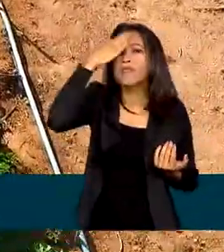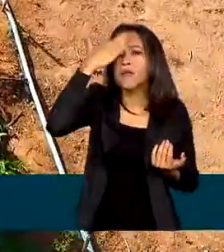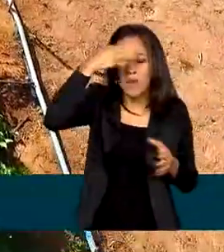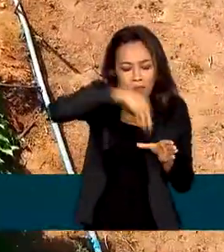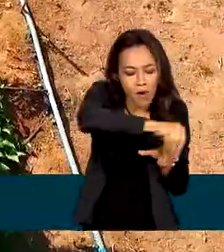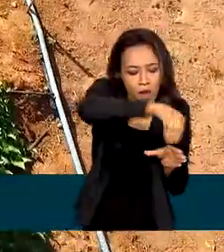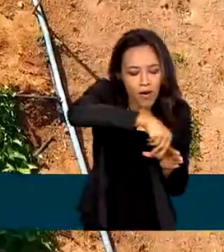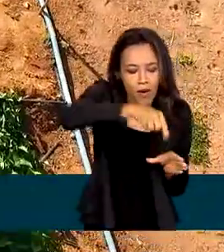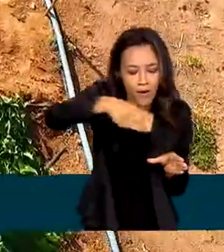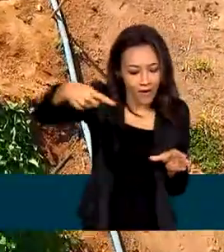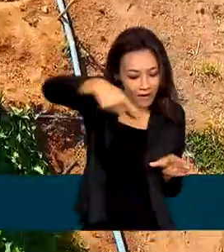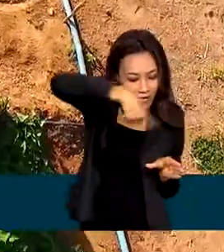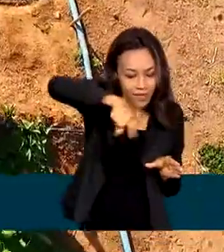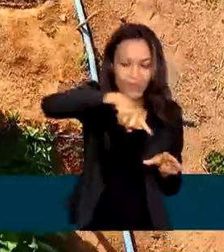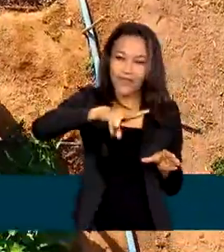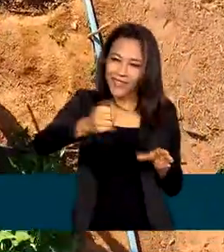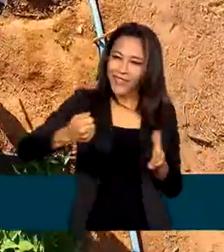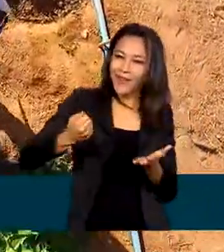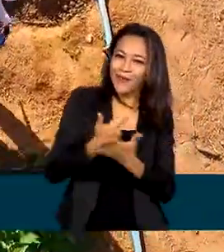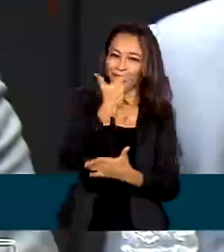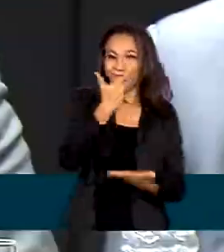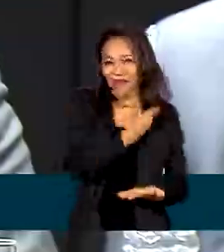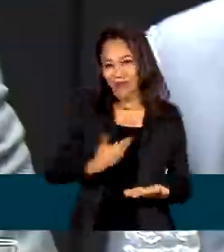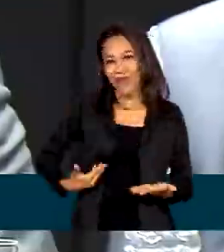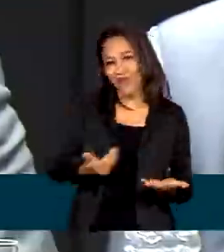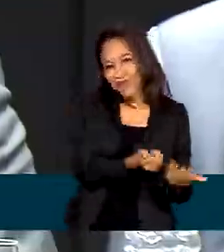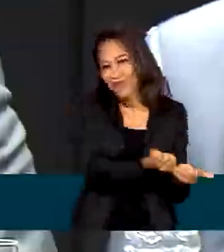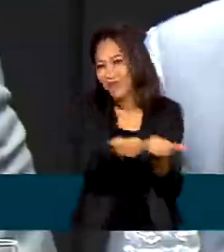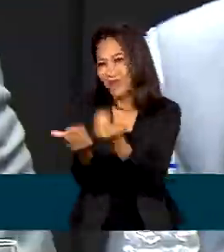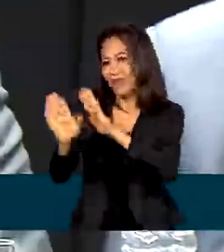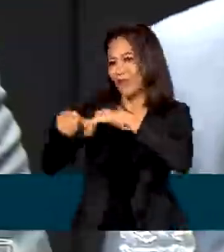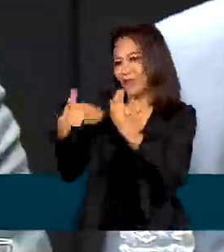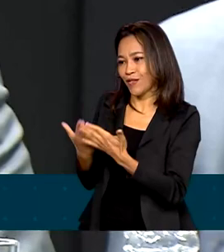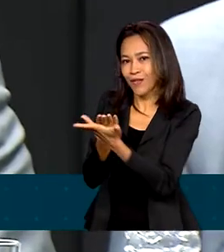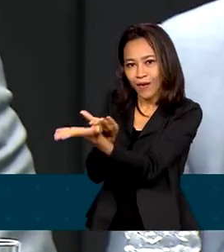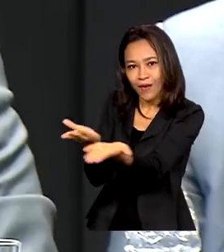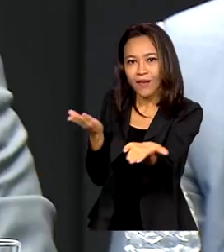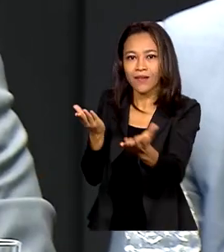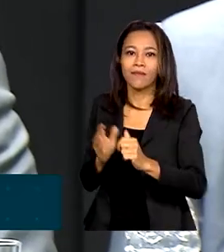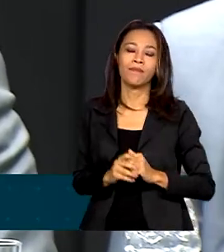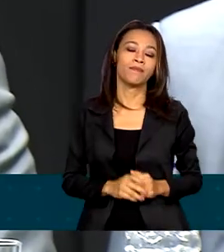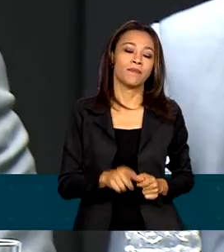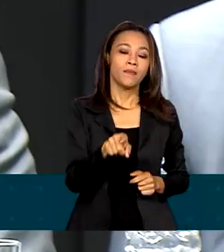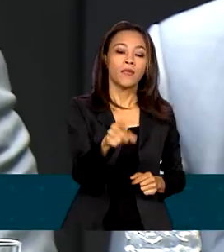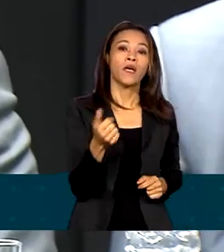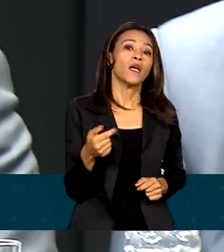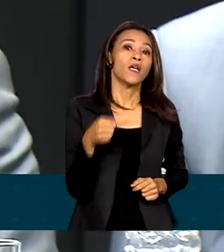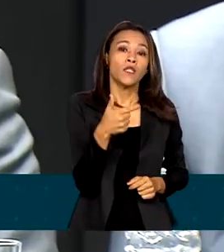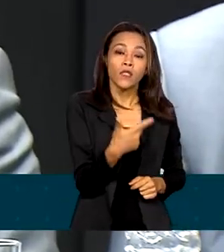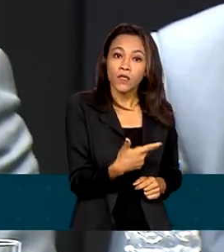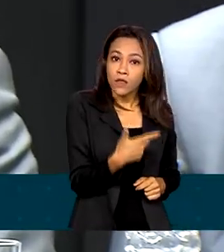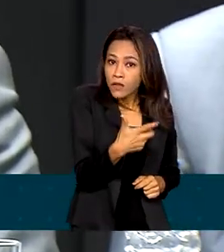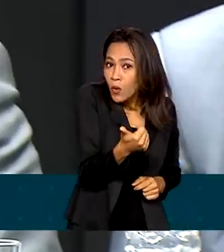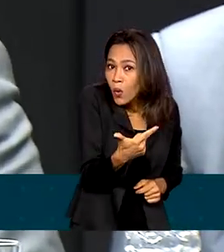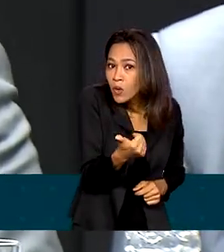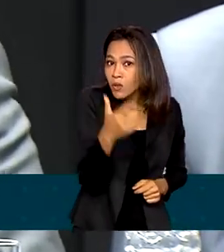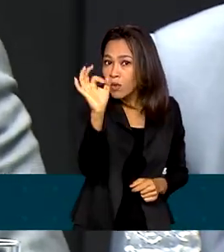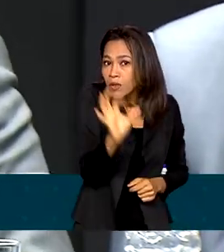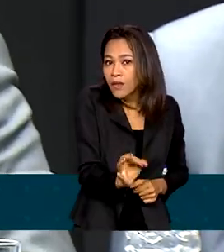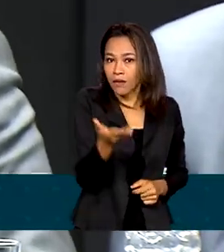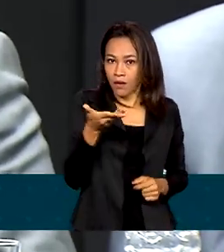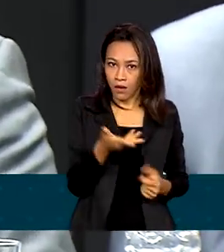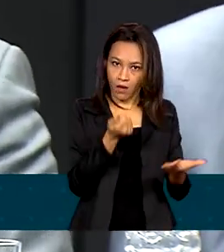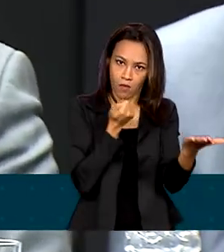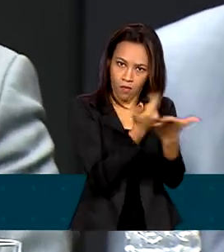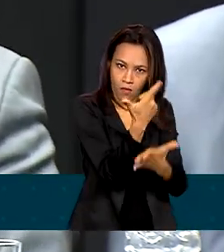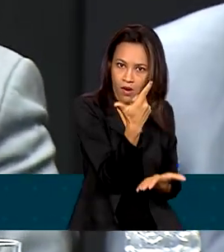sua colheita será comercializada. Apenas 12% das compras são feitas da agricultura familiar. Então, há